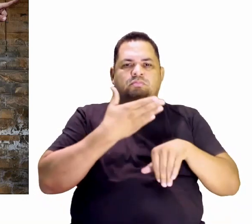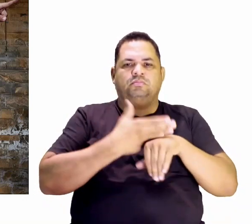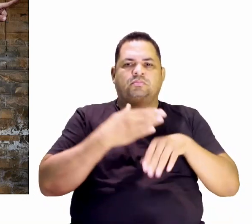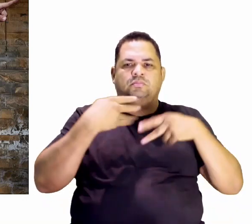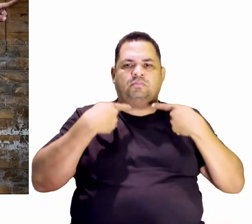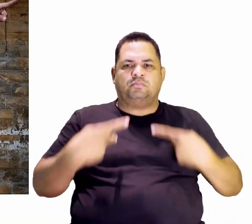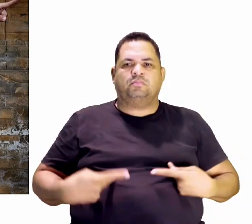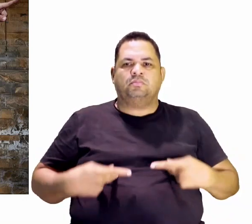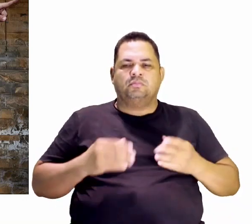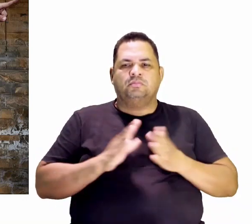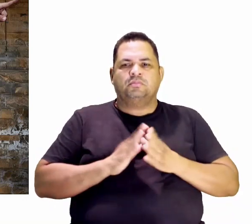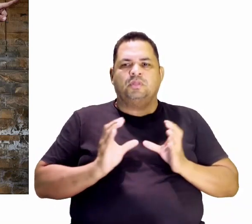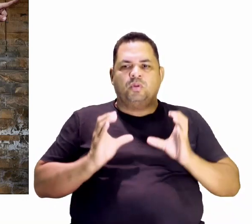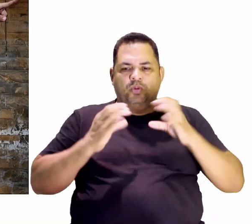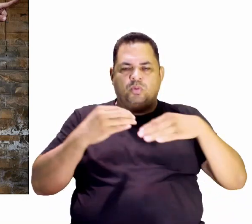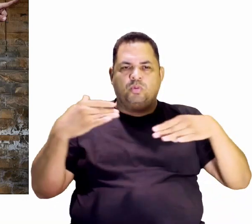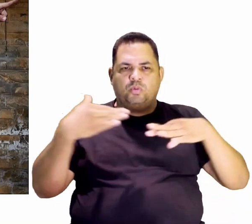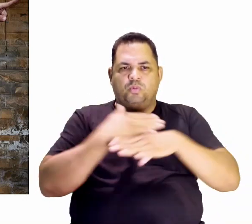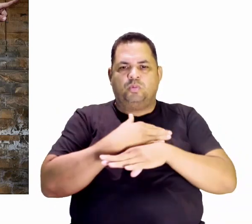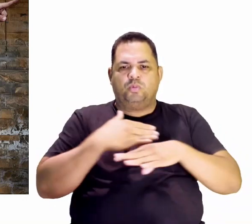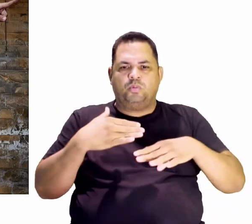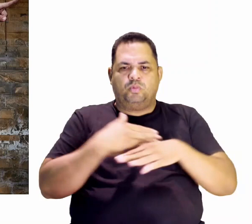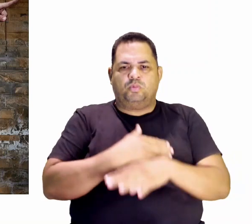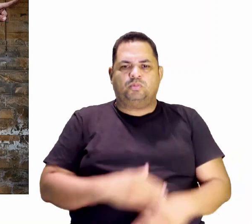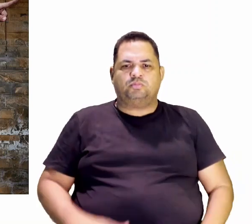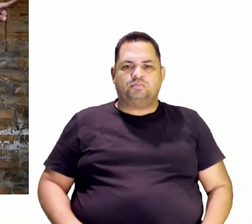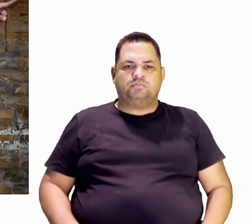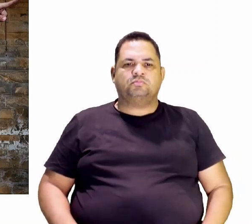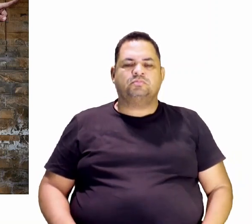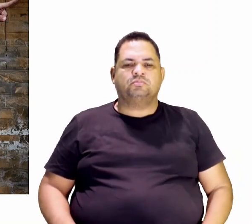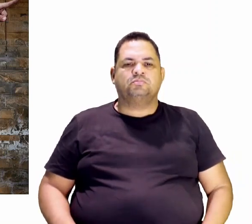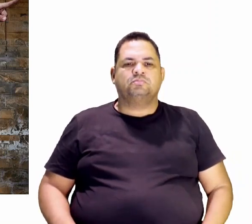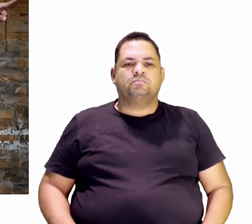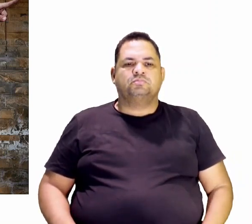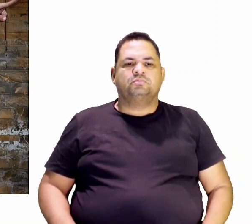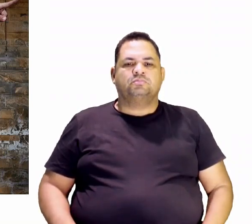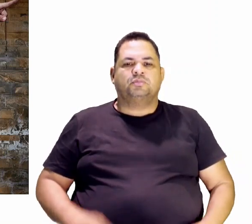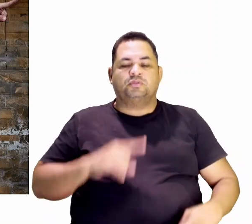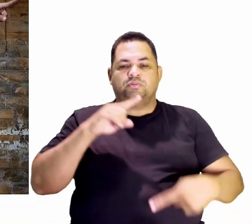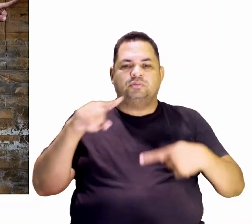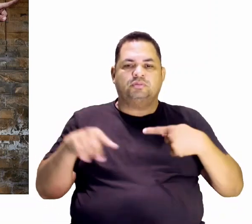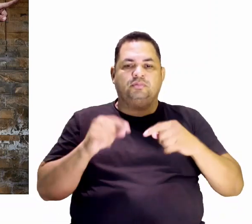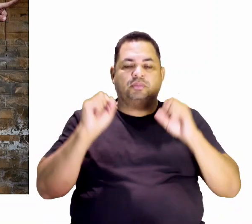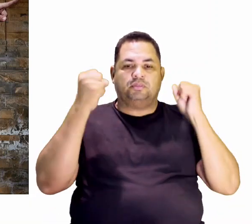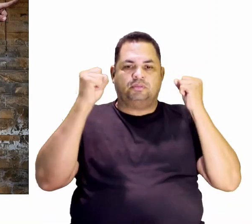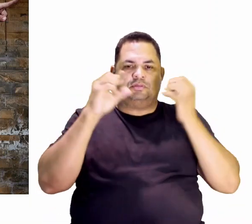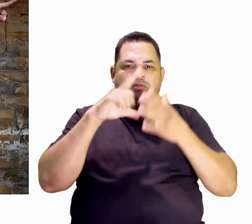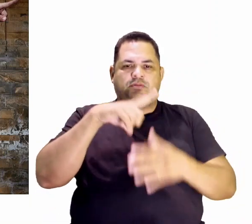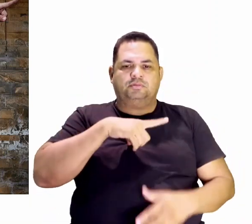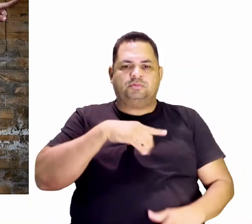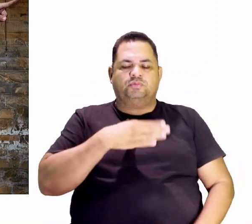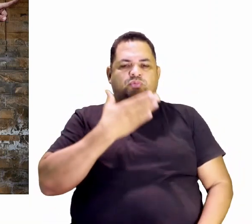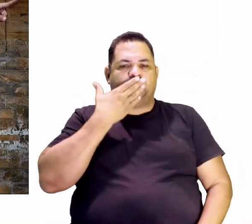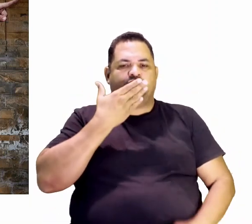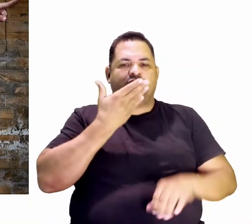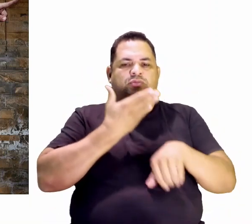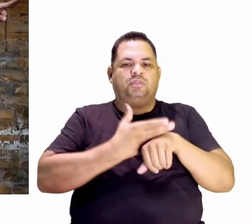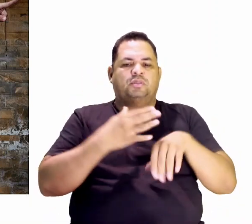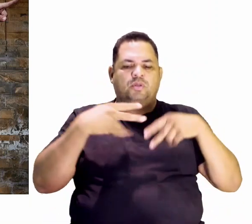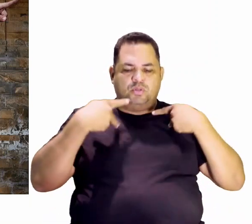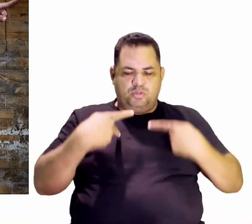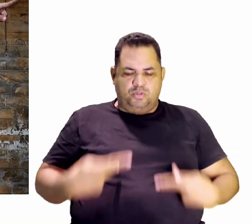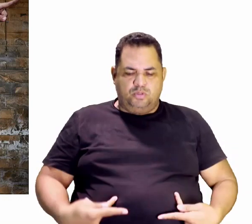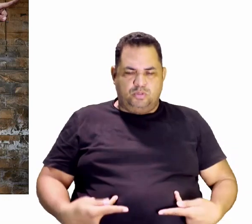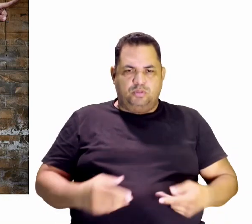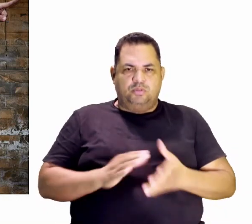práticas corporais, a gente tem que levar para a educação física, né? O nosso foco aí. Nós temos aí tipos e práticas corporais nas